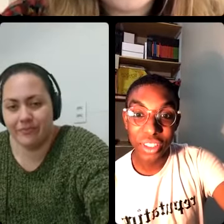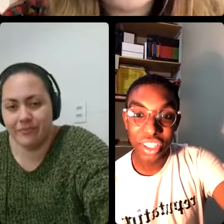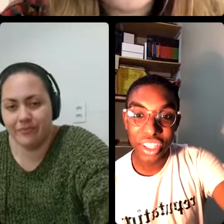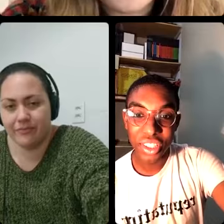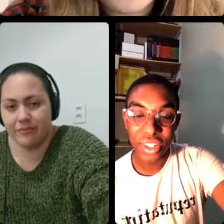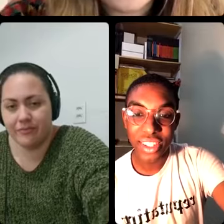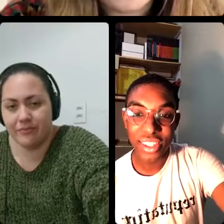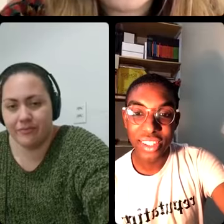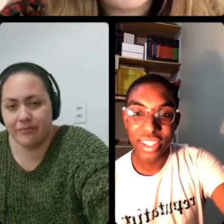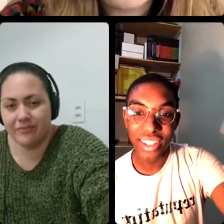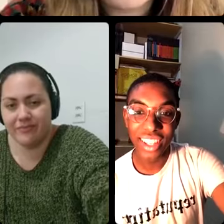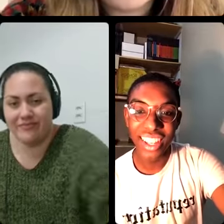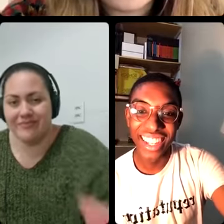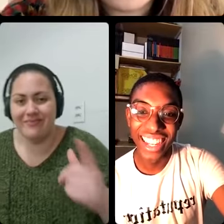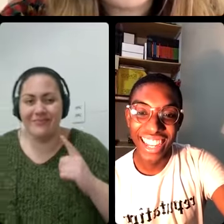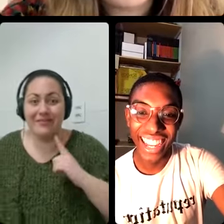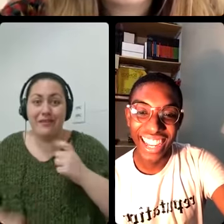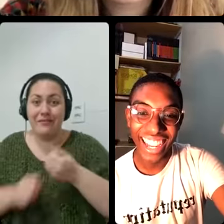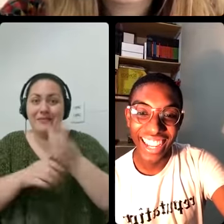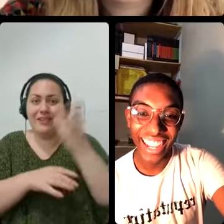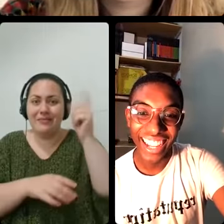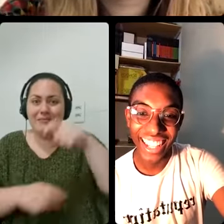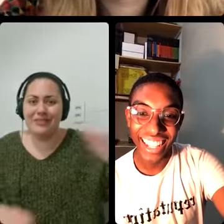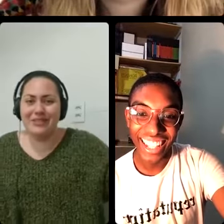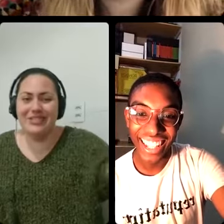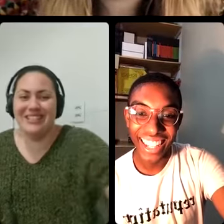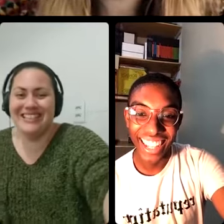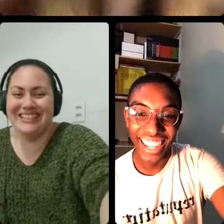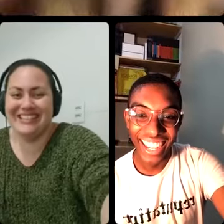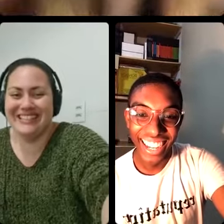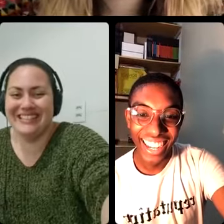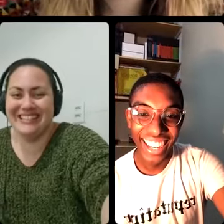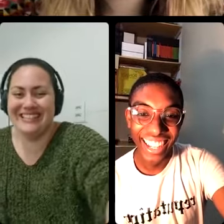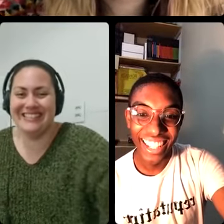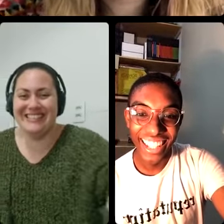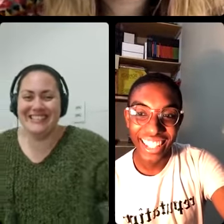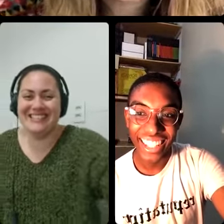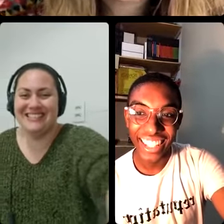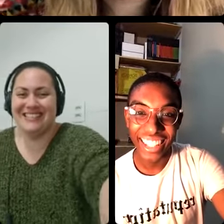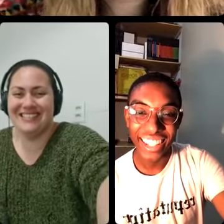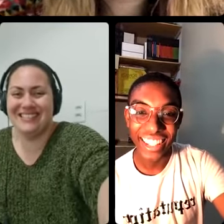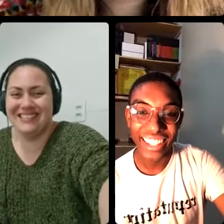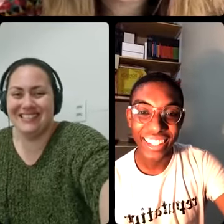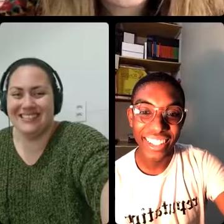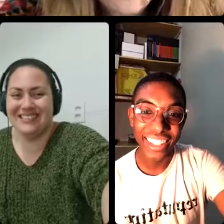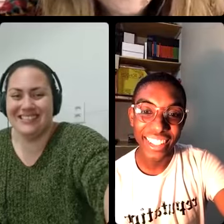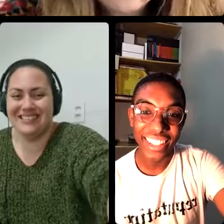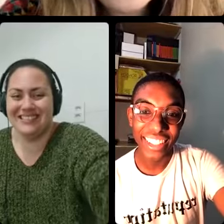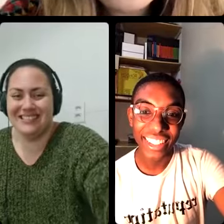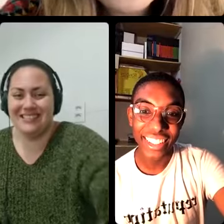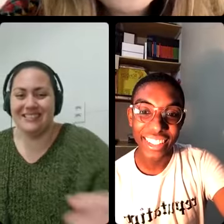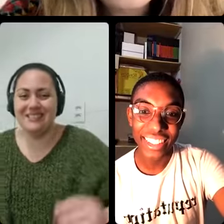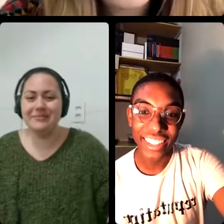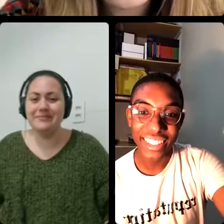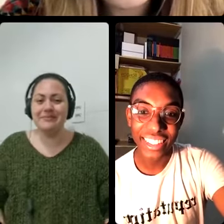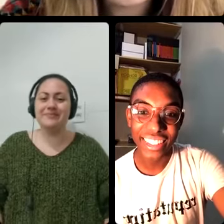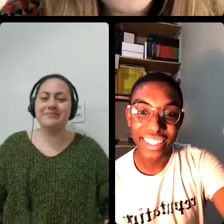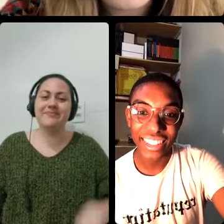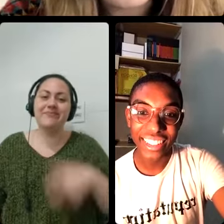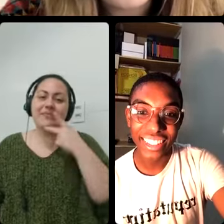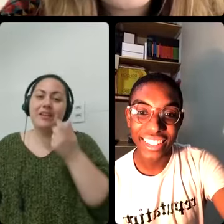Nossa, entrou muita gente conhecida. A, a Cláudia Bica disse: quantas histórias que precisam